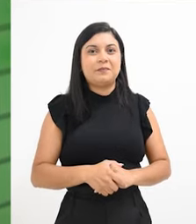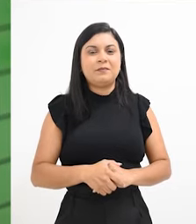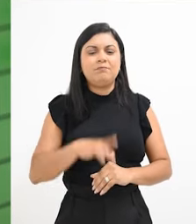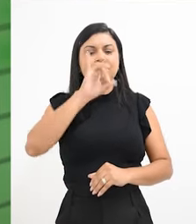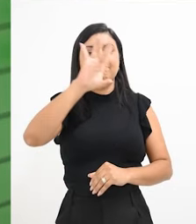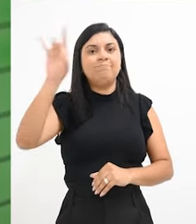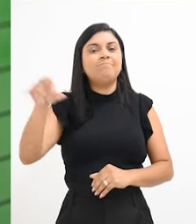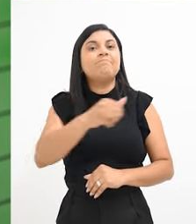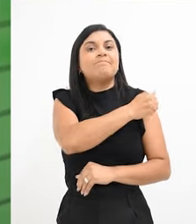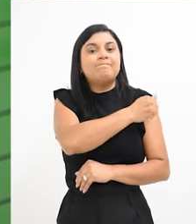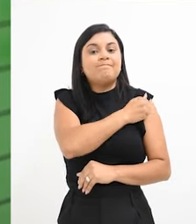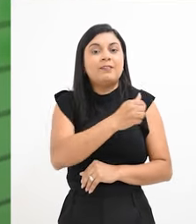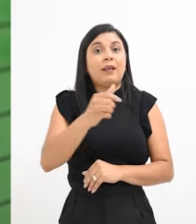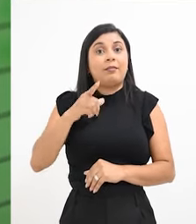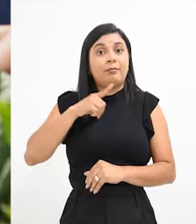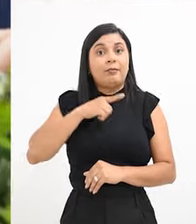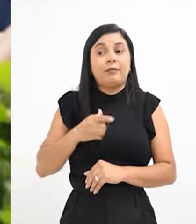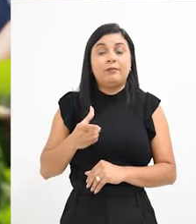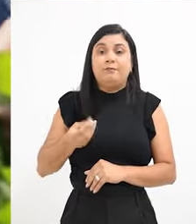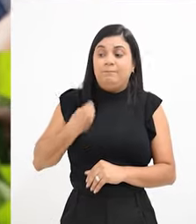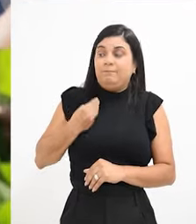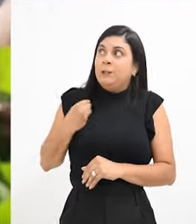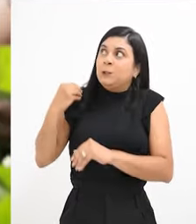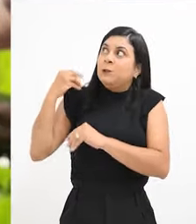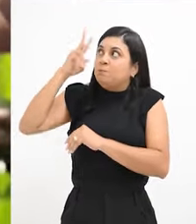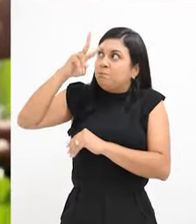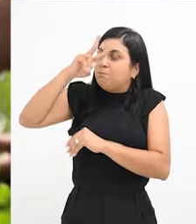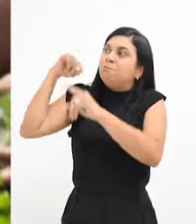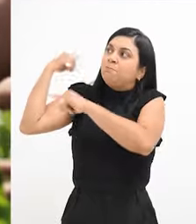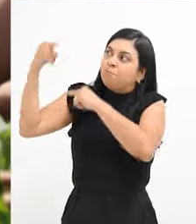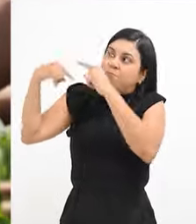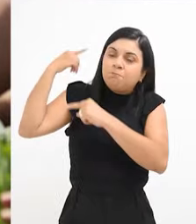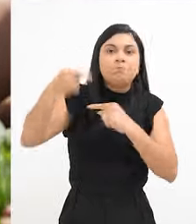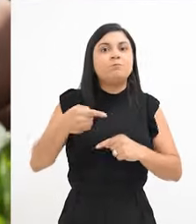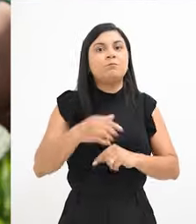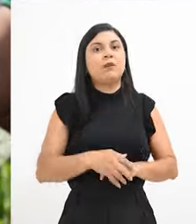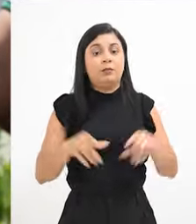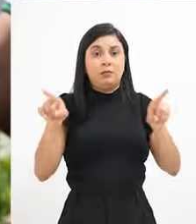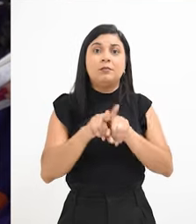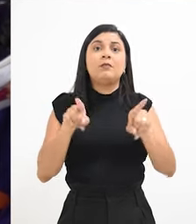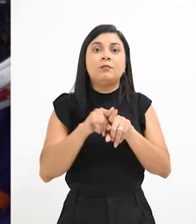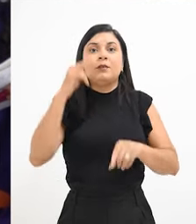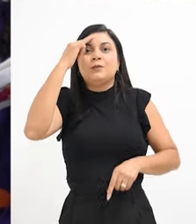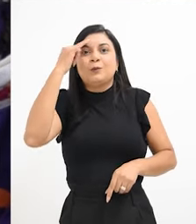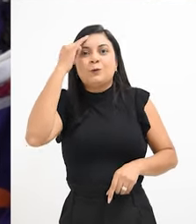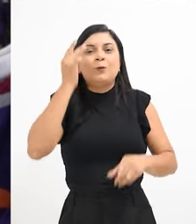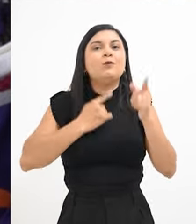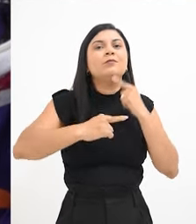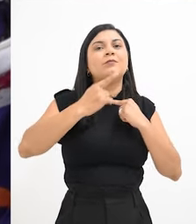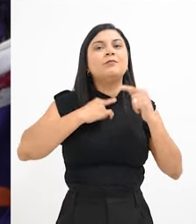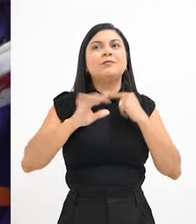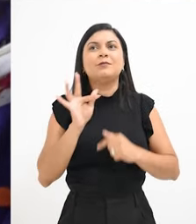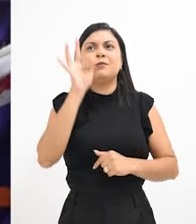Cada estudante traz consigo a sua história e a de todos os que vieram antes dele, mas também sonhos e ambições para